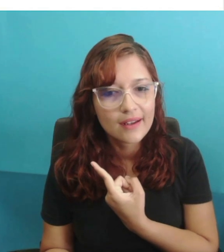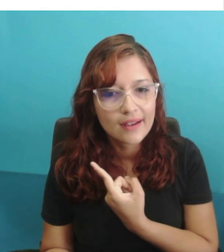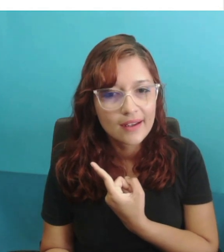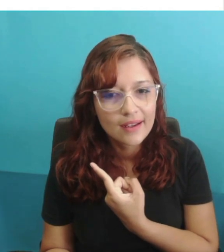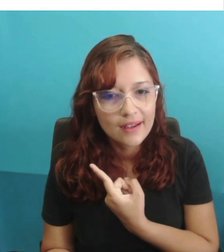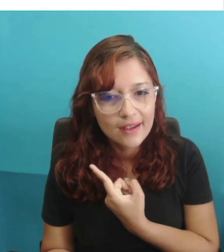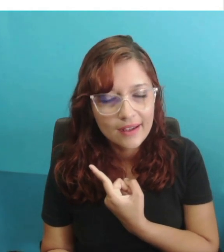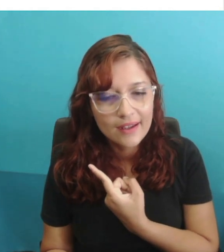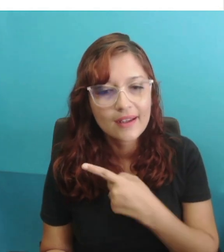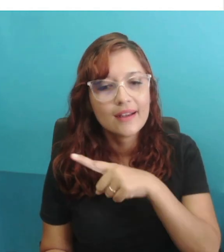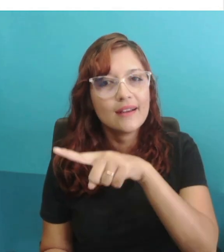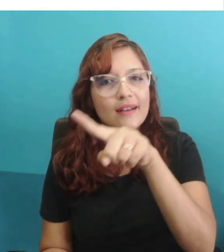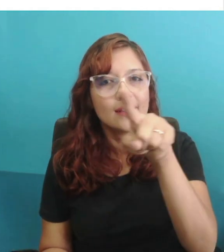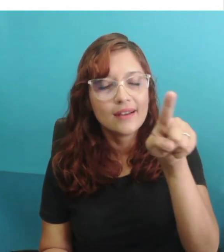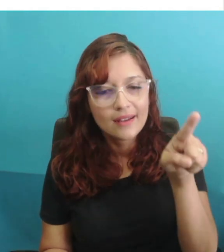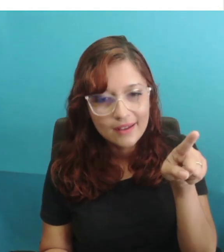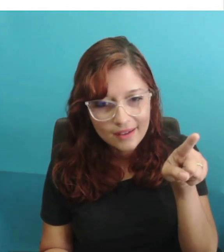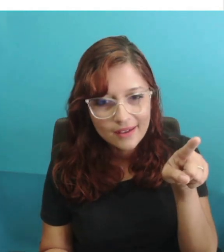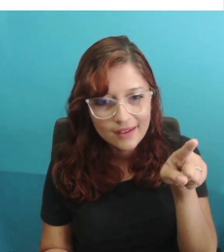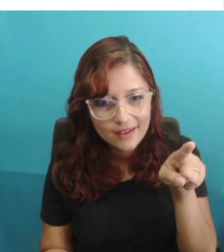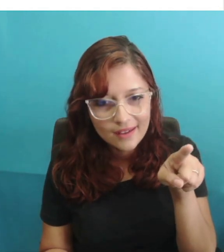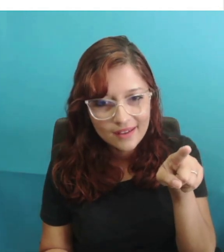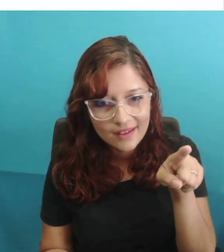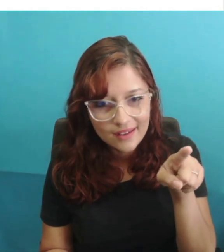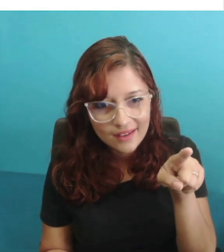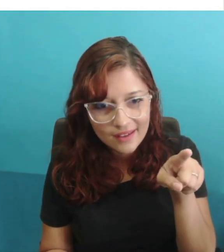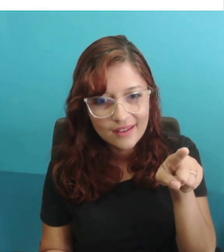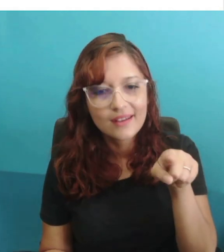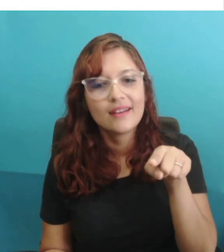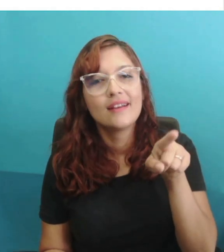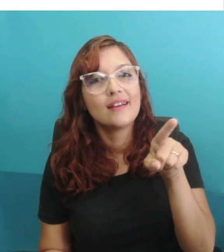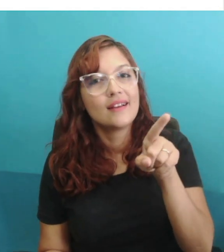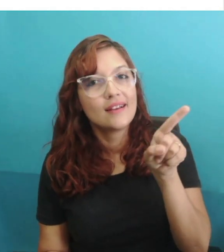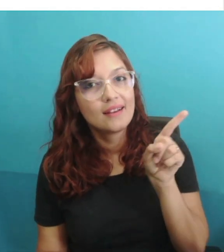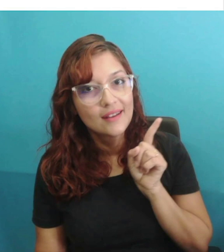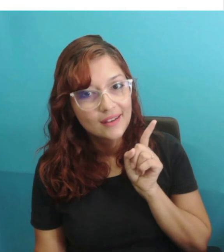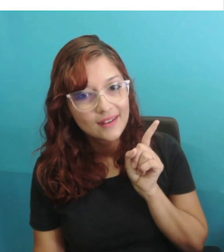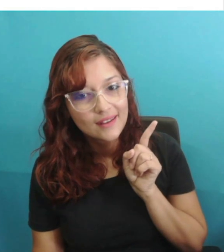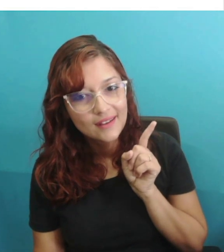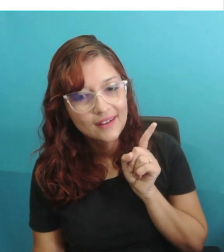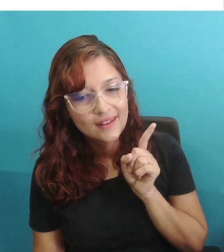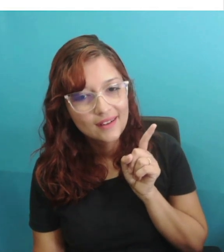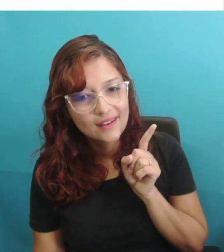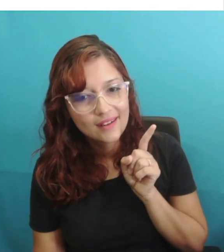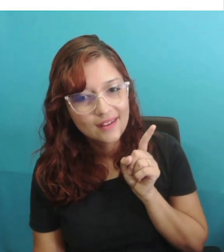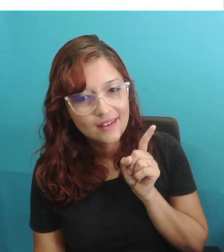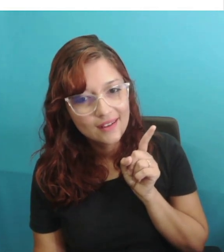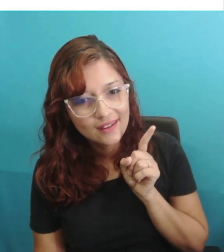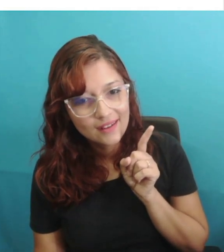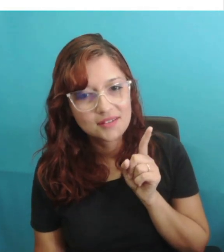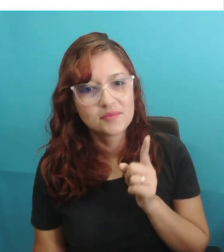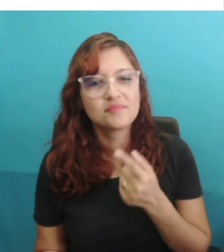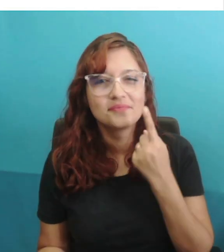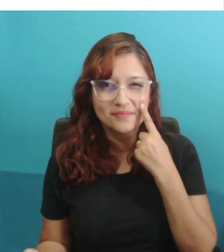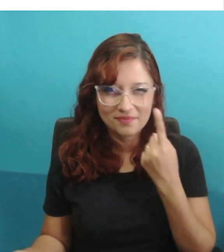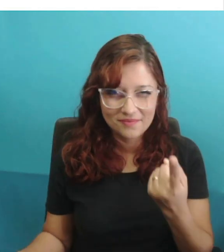nós brincamos, vós brincais, eles brincam.